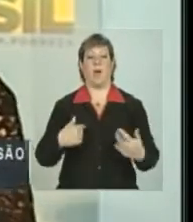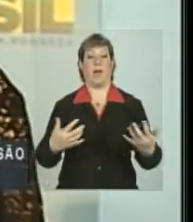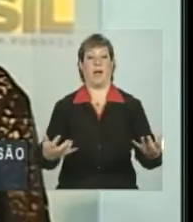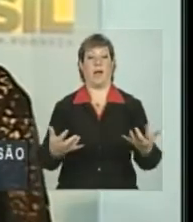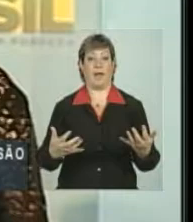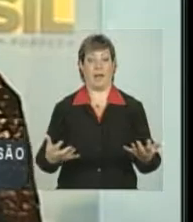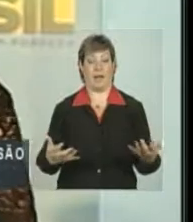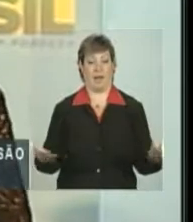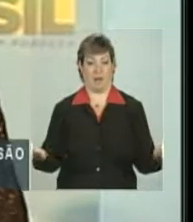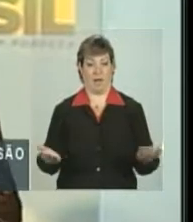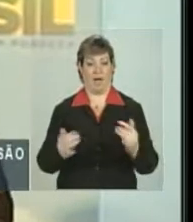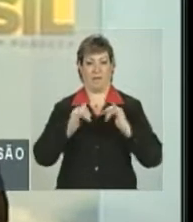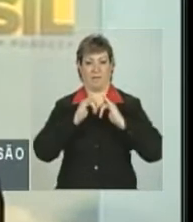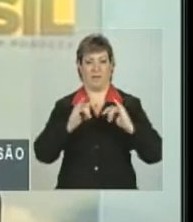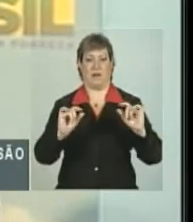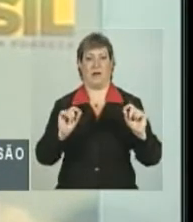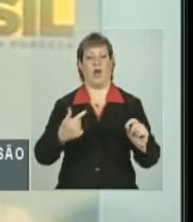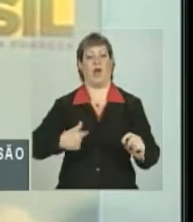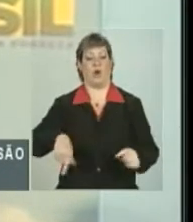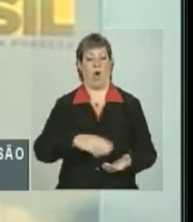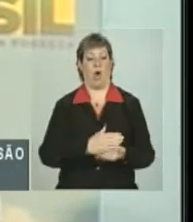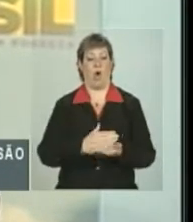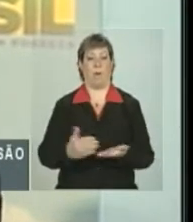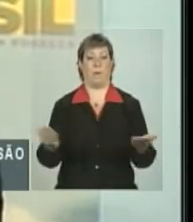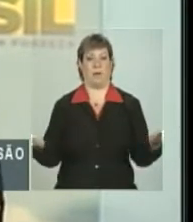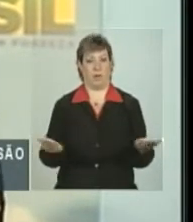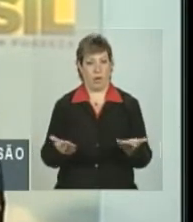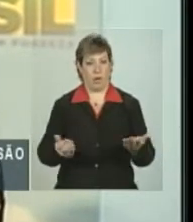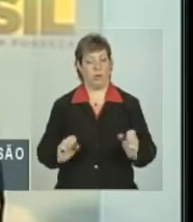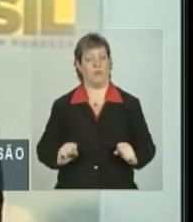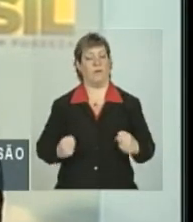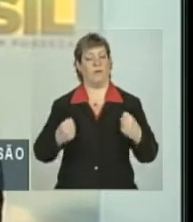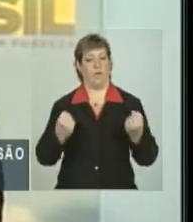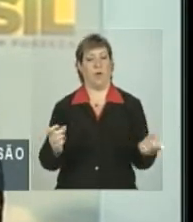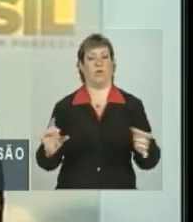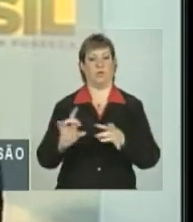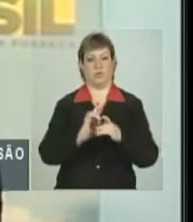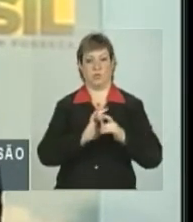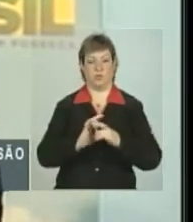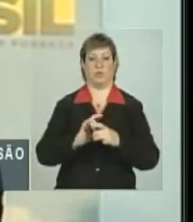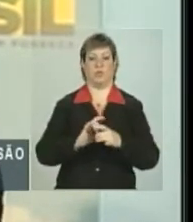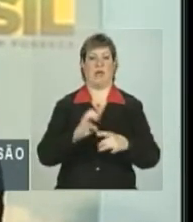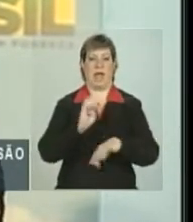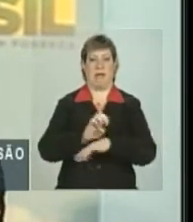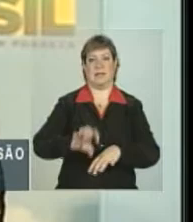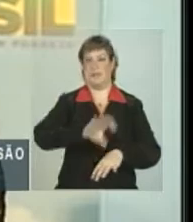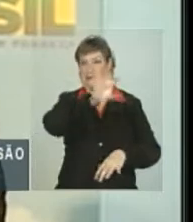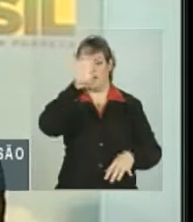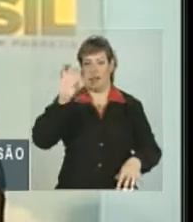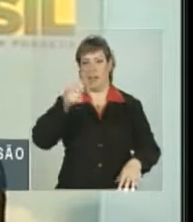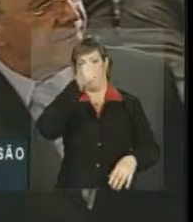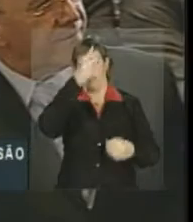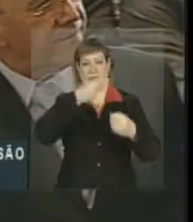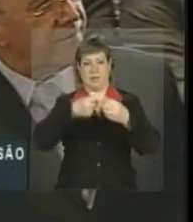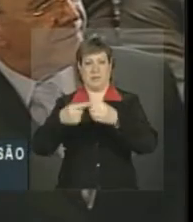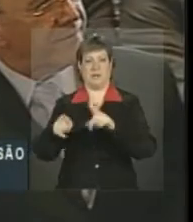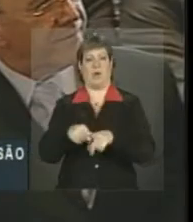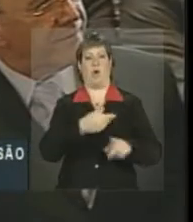partir de agora, nós vamos continuar somando os esforços com estados, municípios e o governo federal